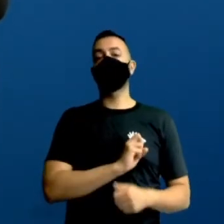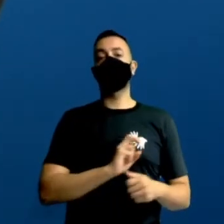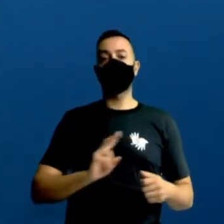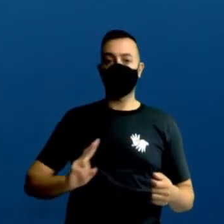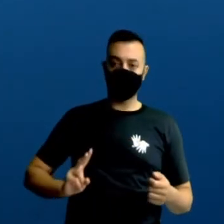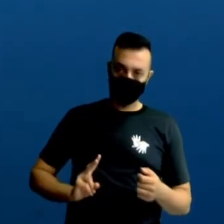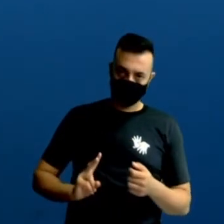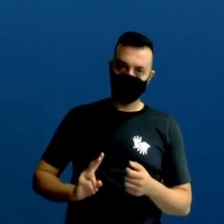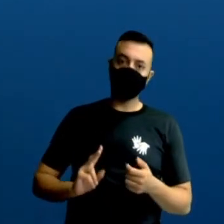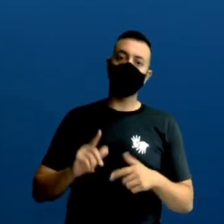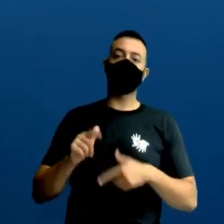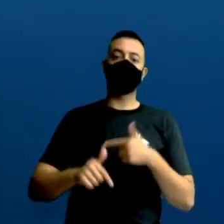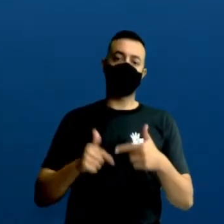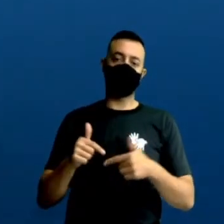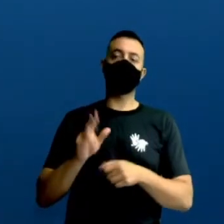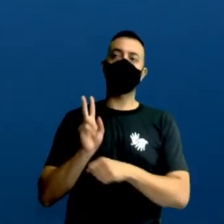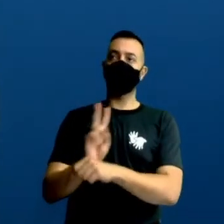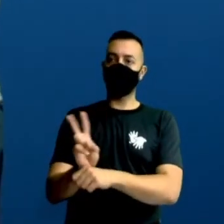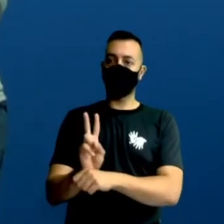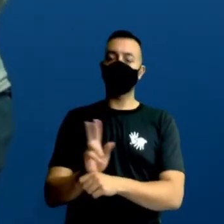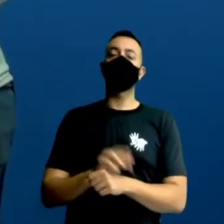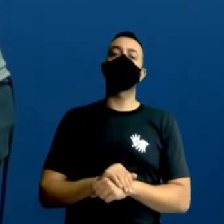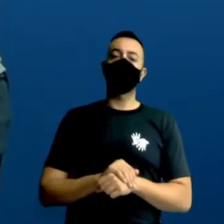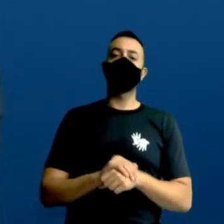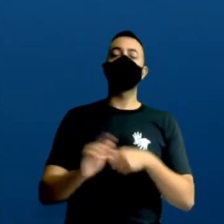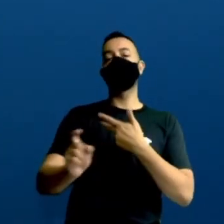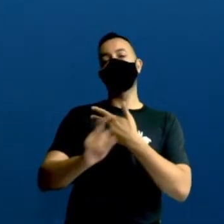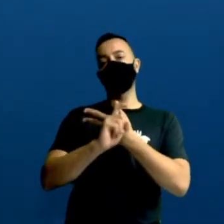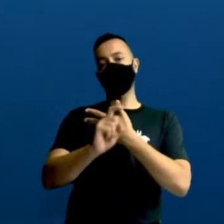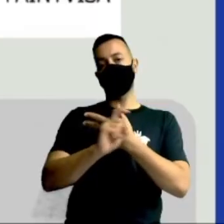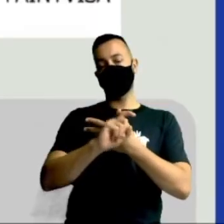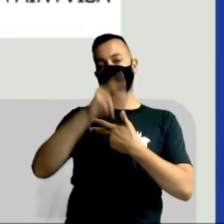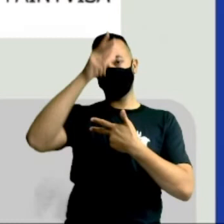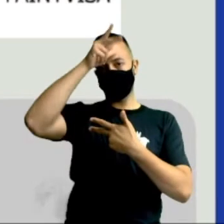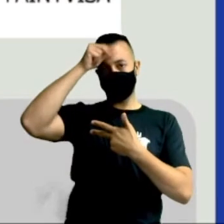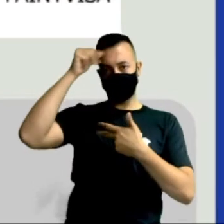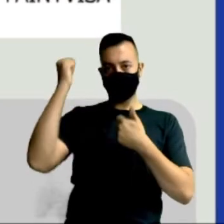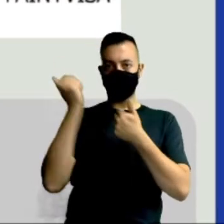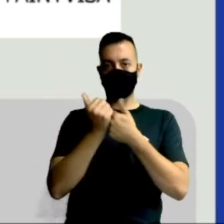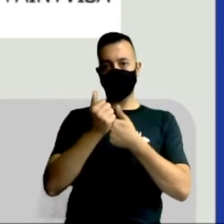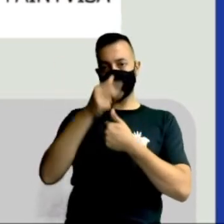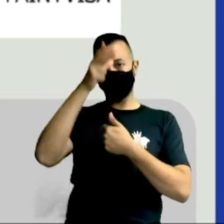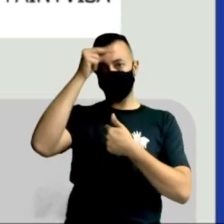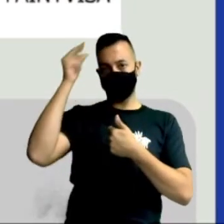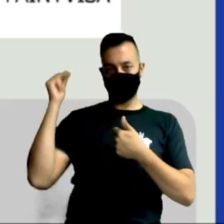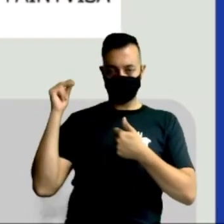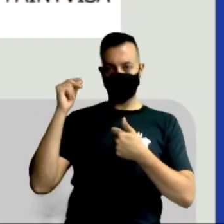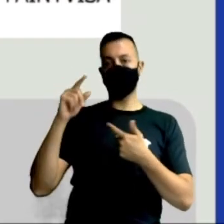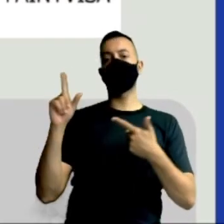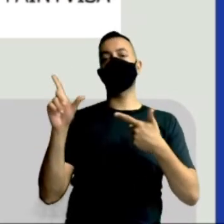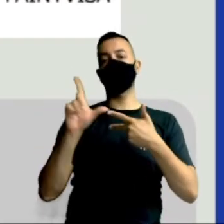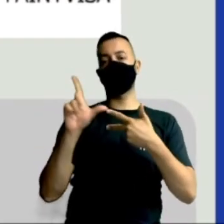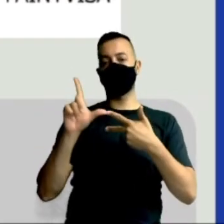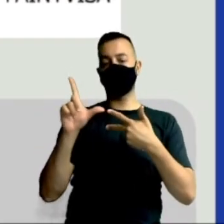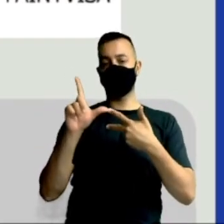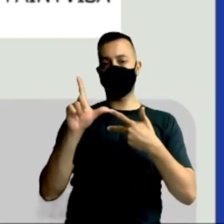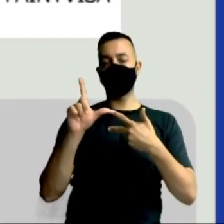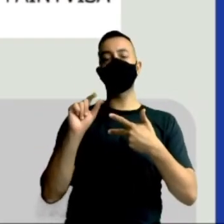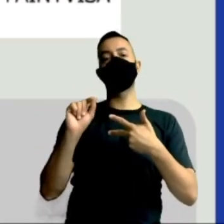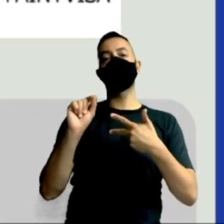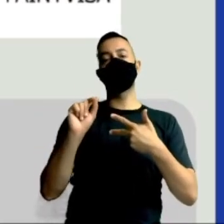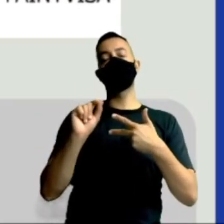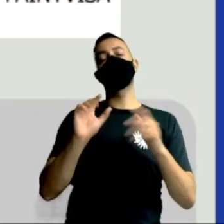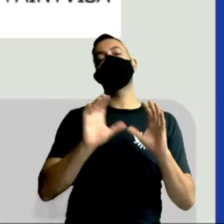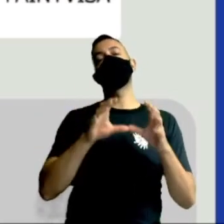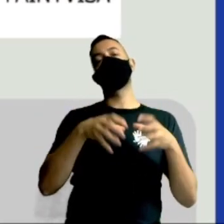vereadores para fazer isso, ok? Então, Poder Executivo, prefeito e vice-prefeito. Poder Legislativo, é a